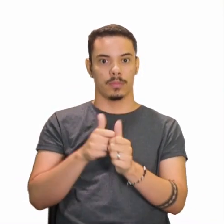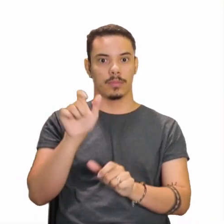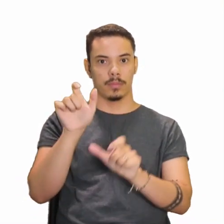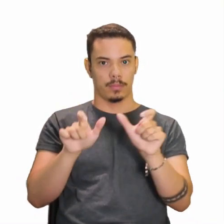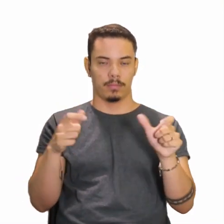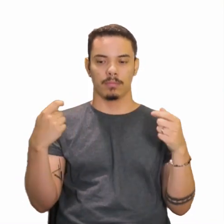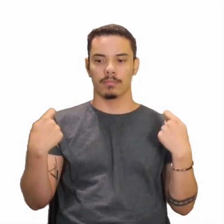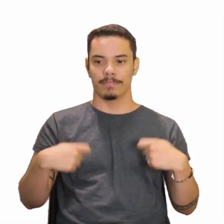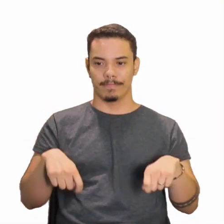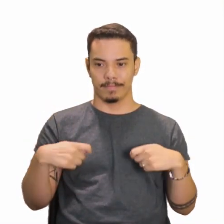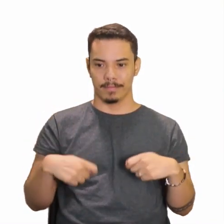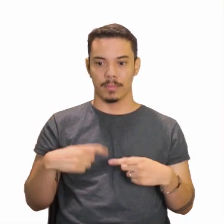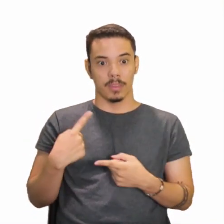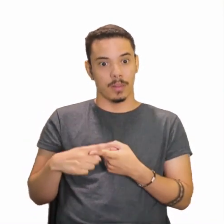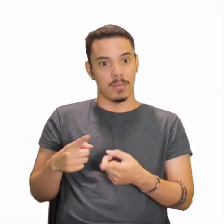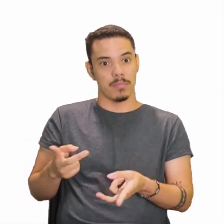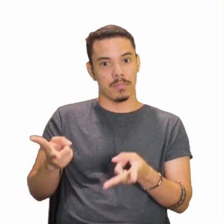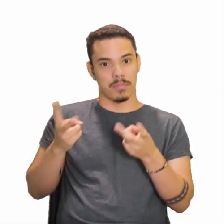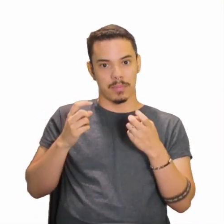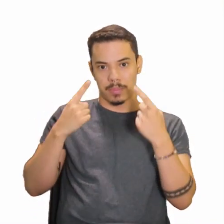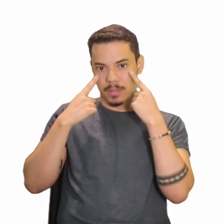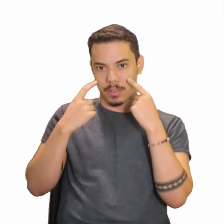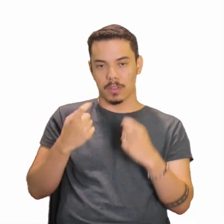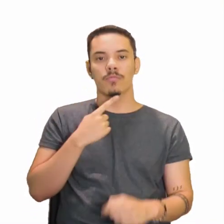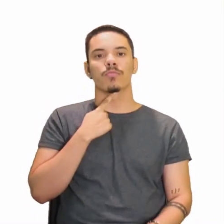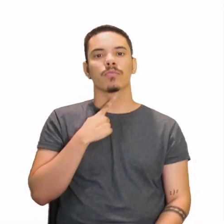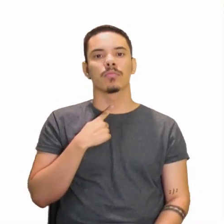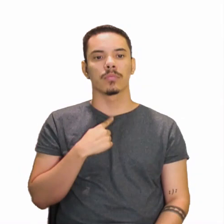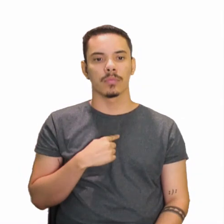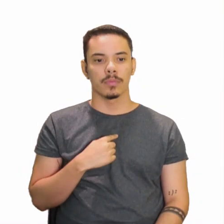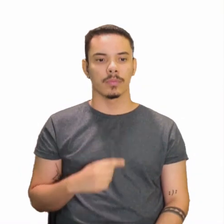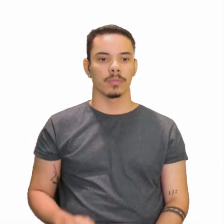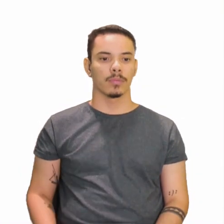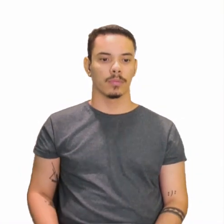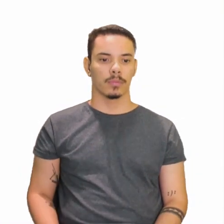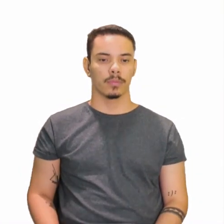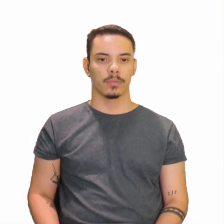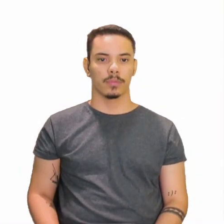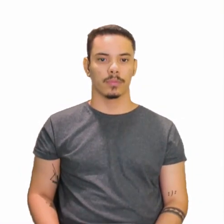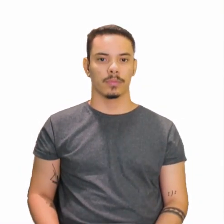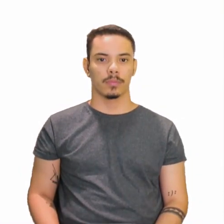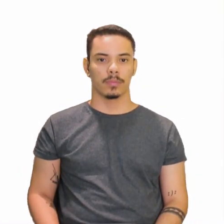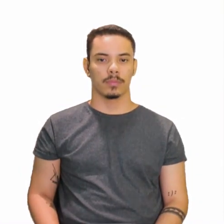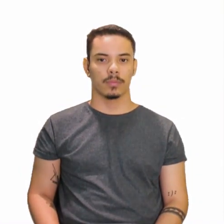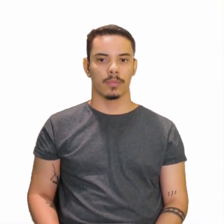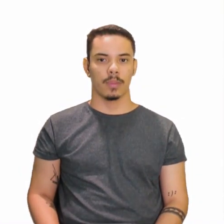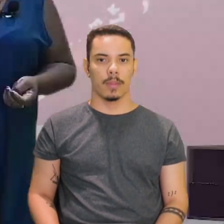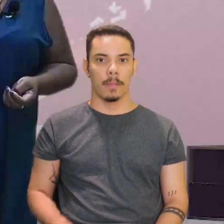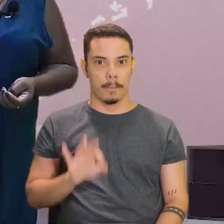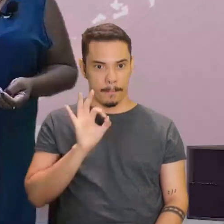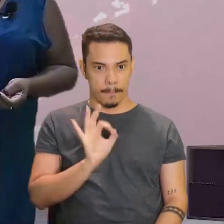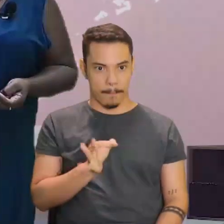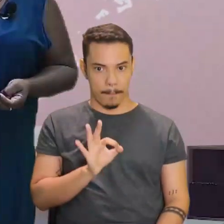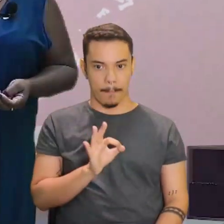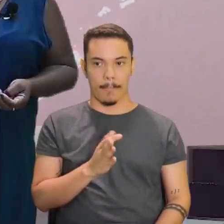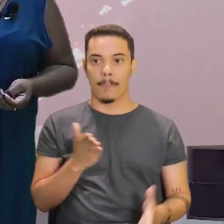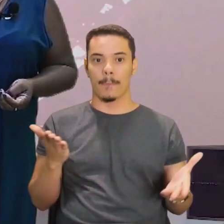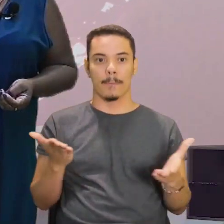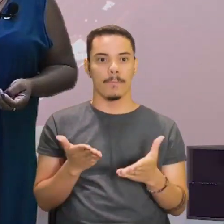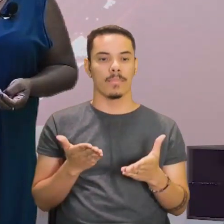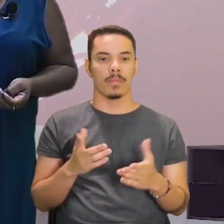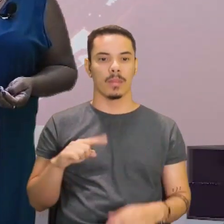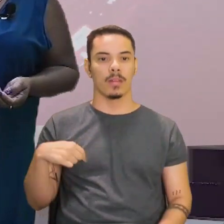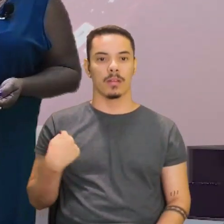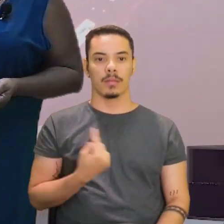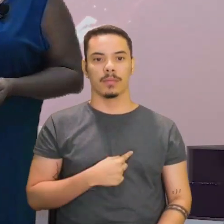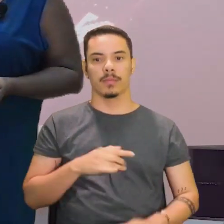consumidor. Claro, ele percebeu, né? O interesse, a vontade, aí vai construir um discurso legal. Beleza, muito bem. Então, galerinha, a